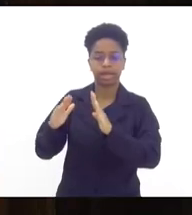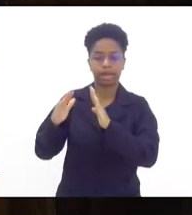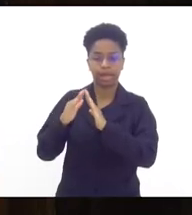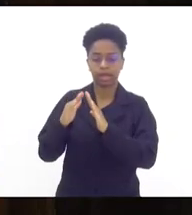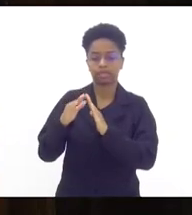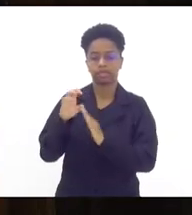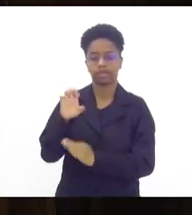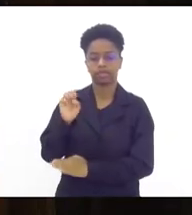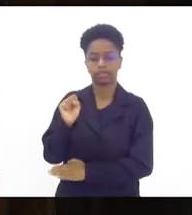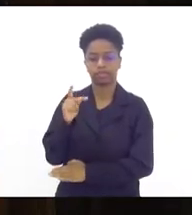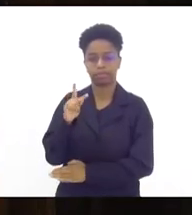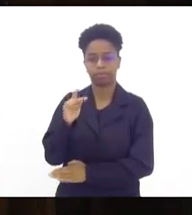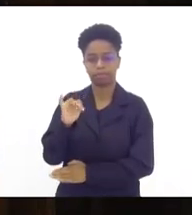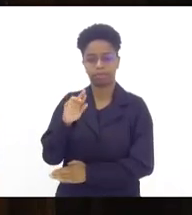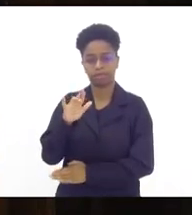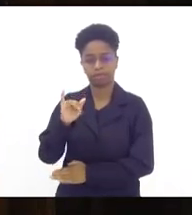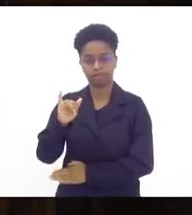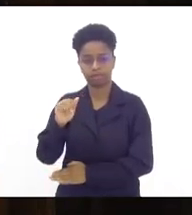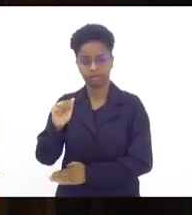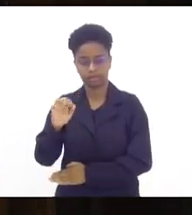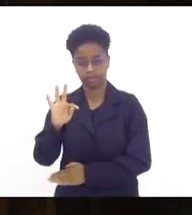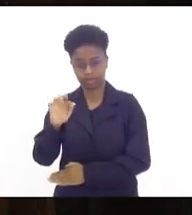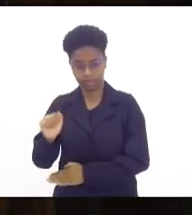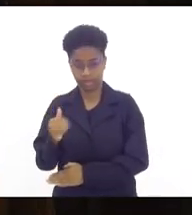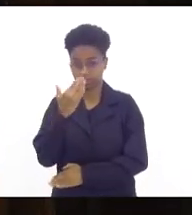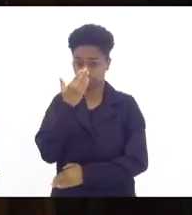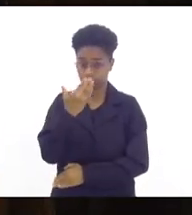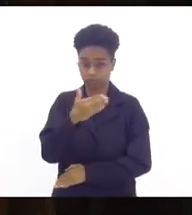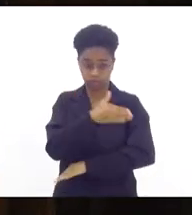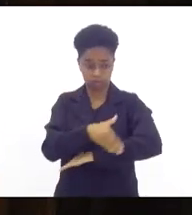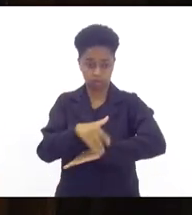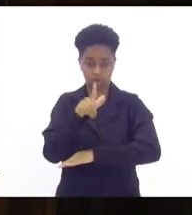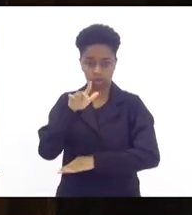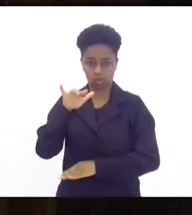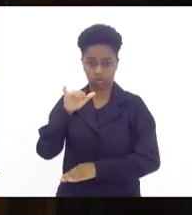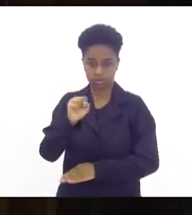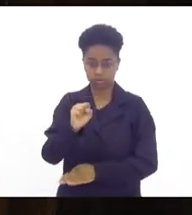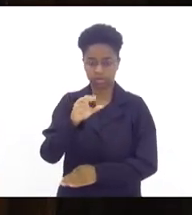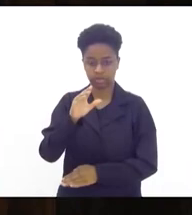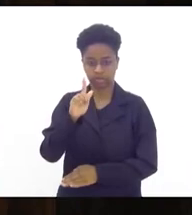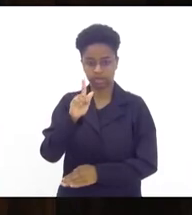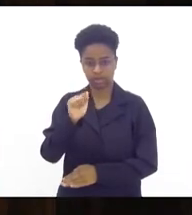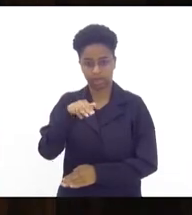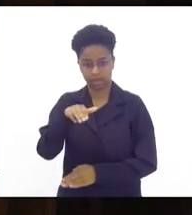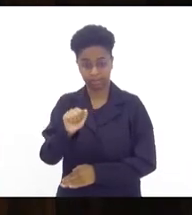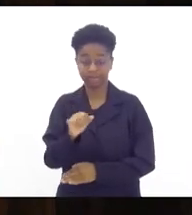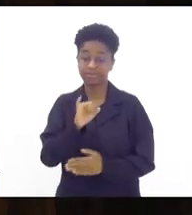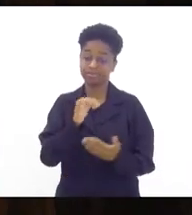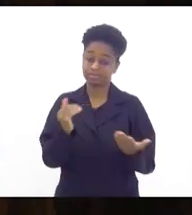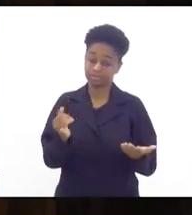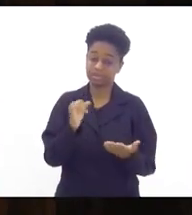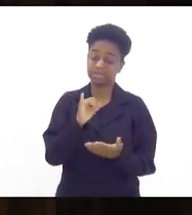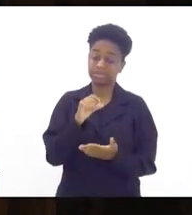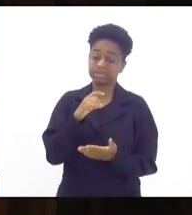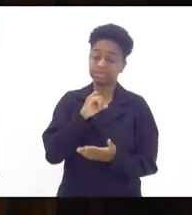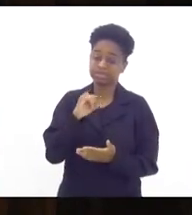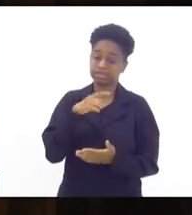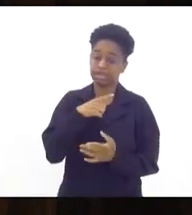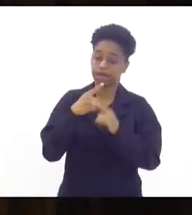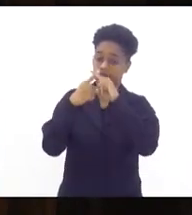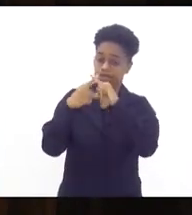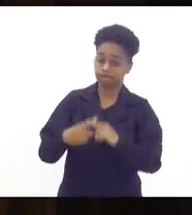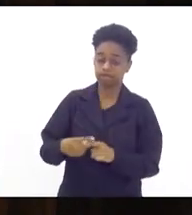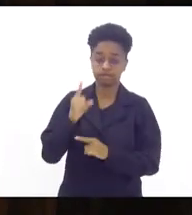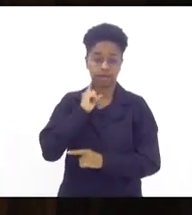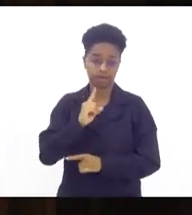fica em frente a Luiz Gama e quando tem jogos do Flamengo a